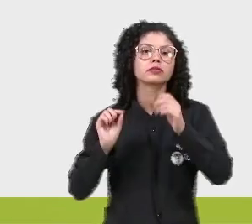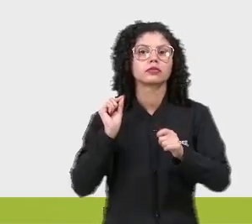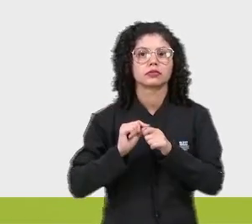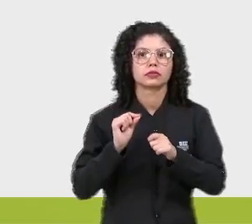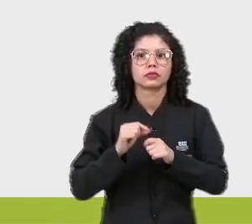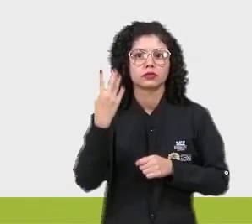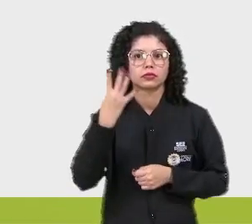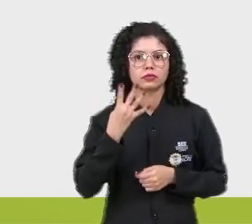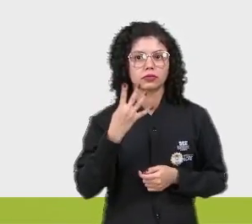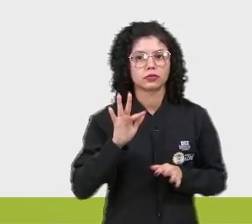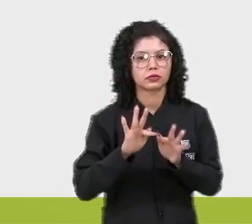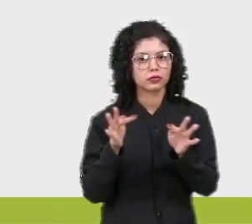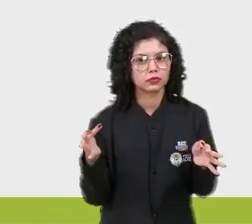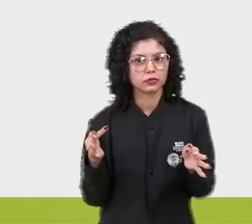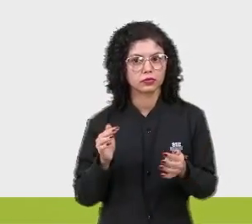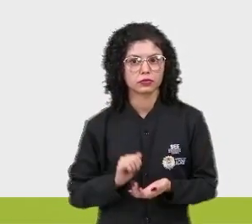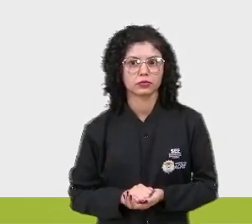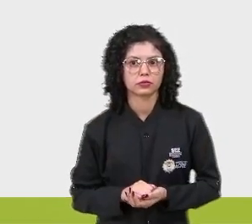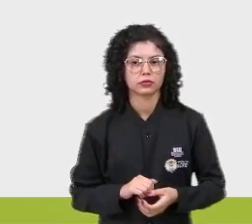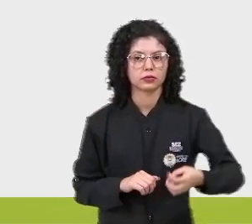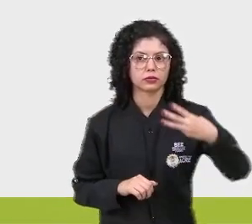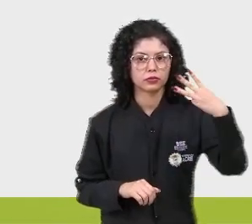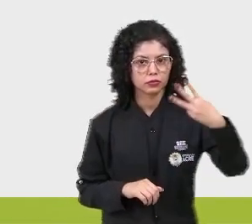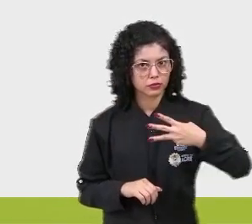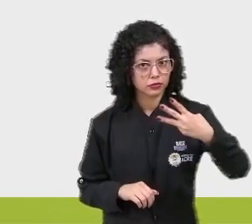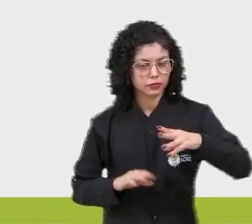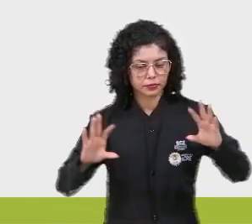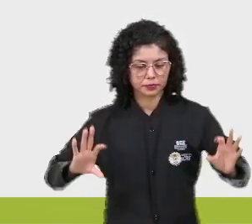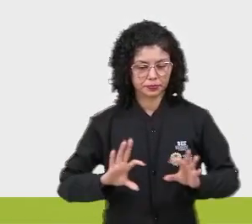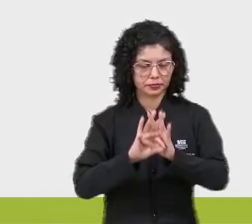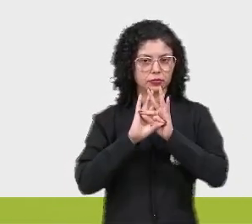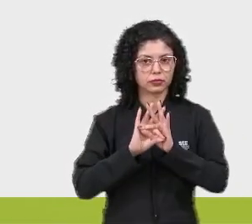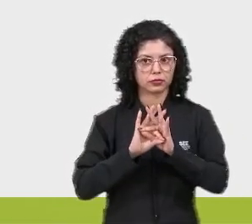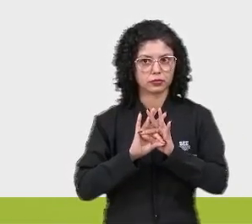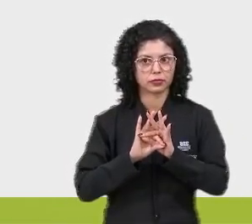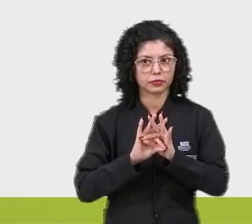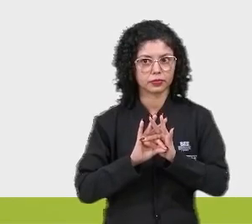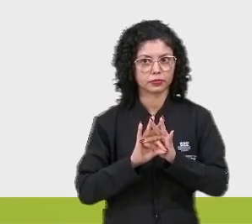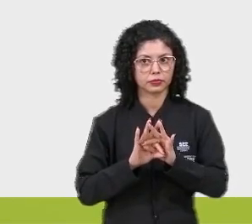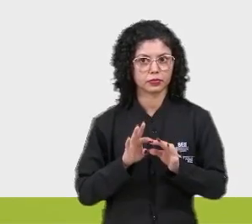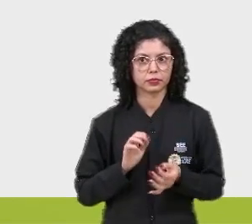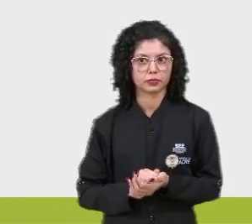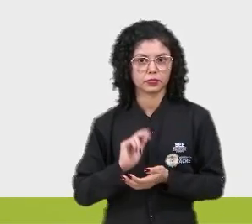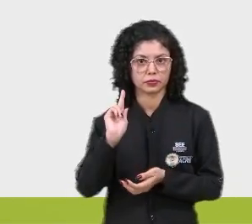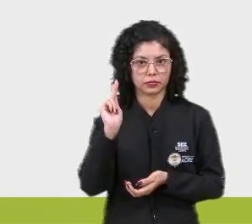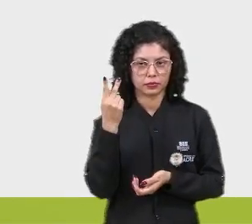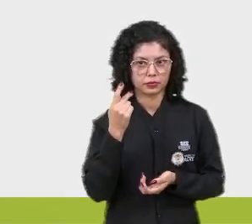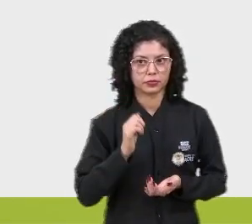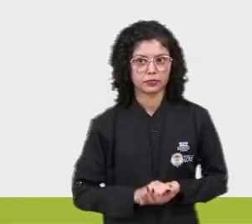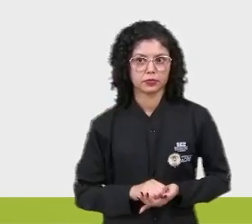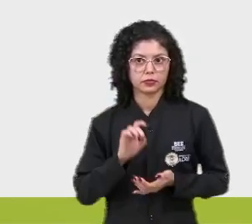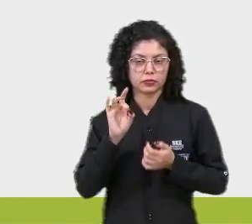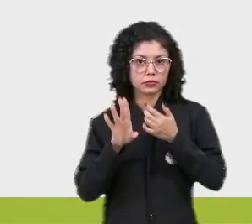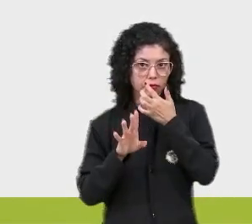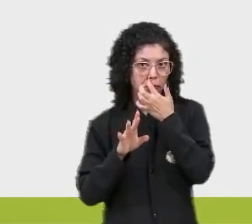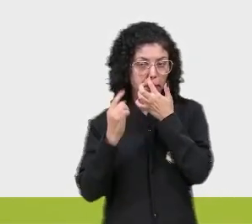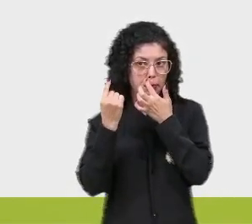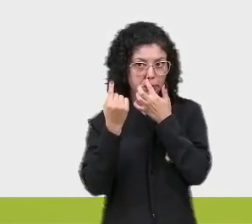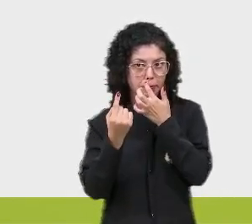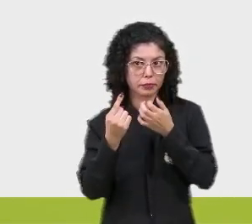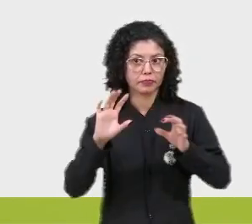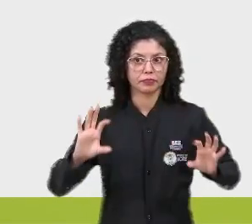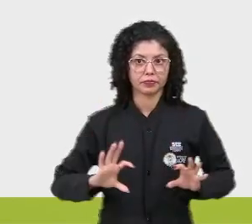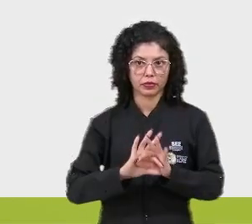fazendo 4 ligações simples. 3 dessas ligações simples estão ligados a hidrogênio e somente